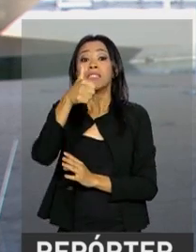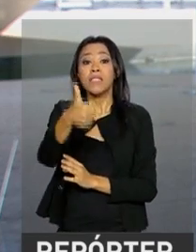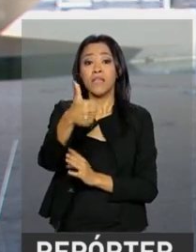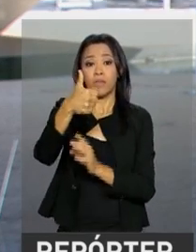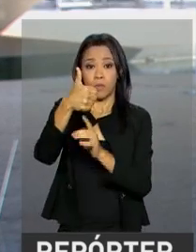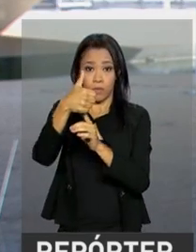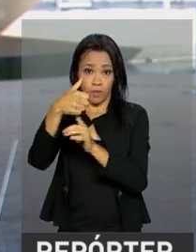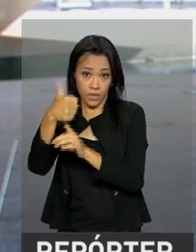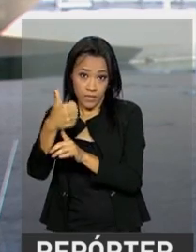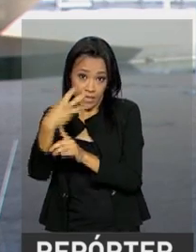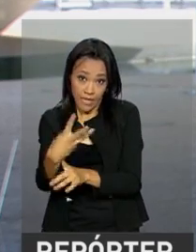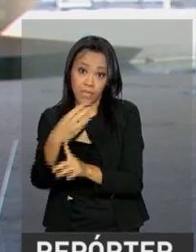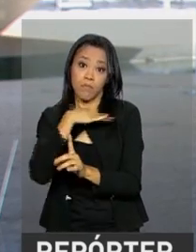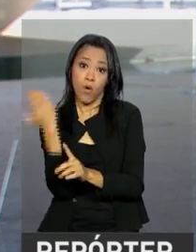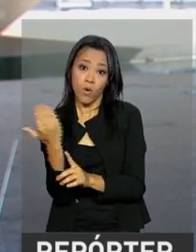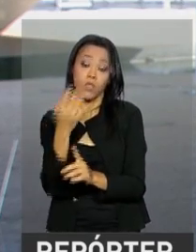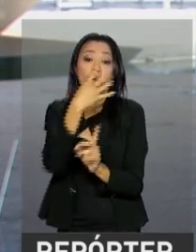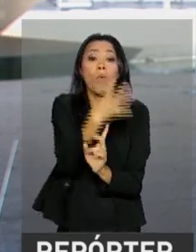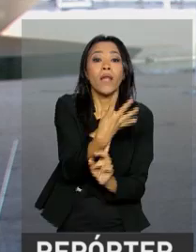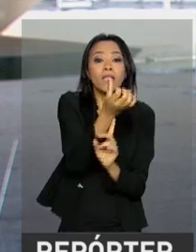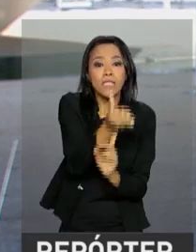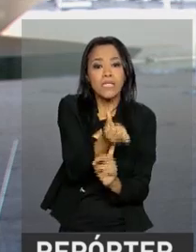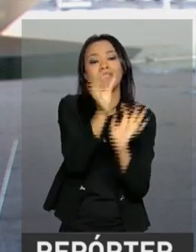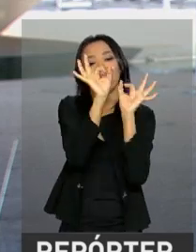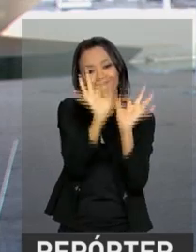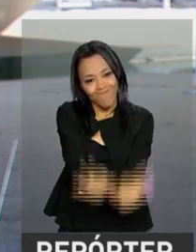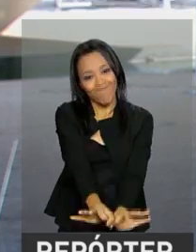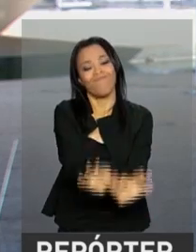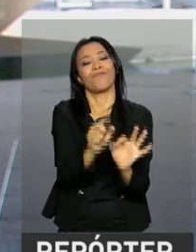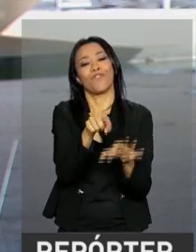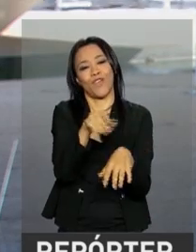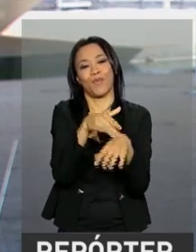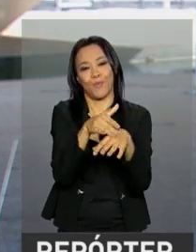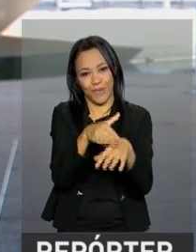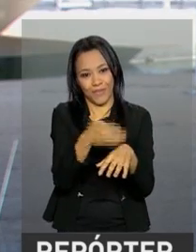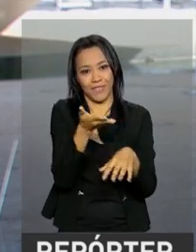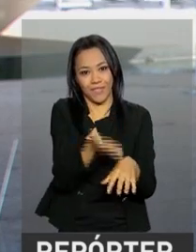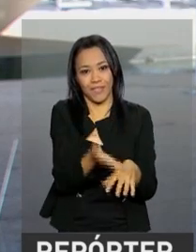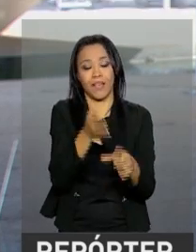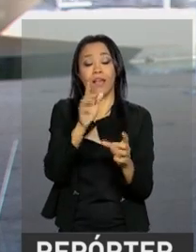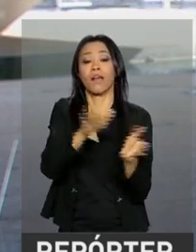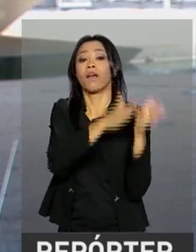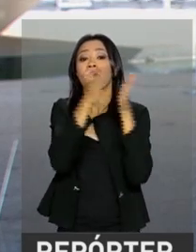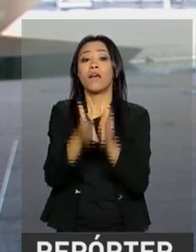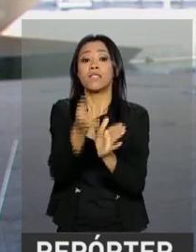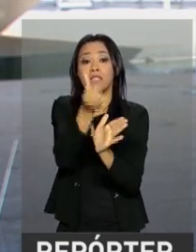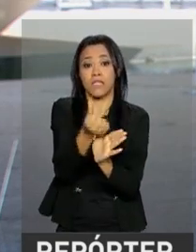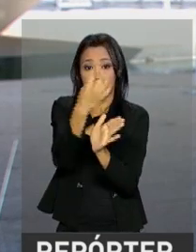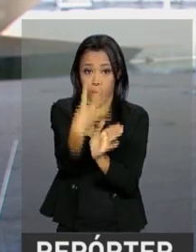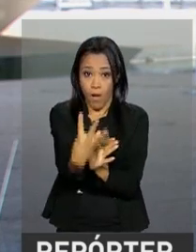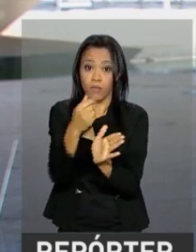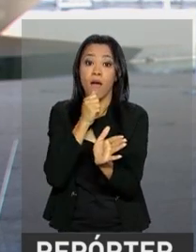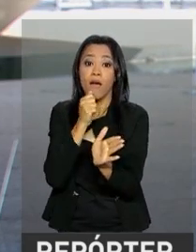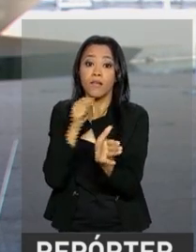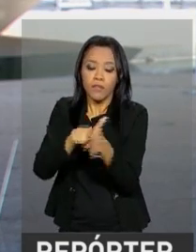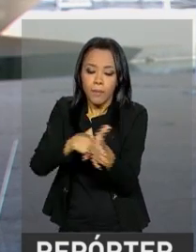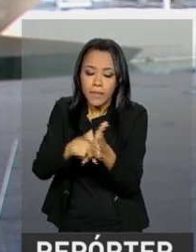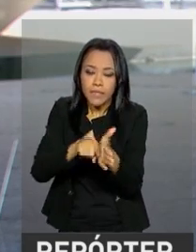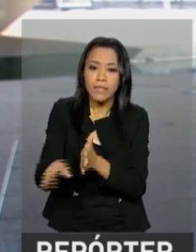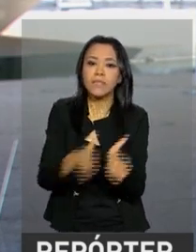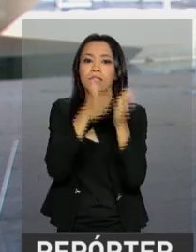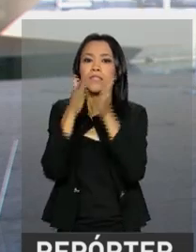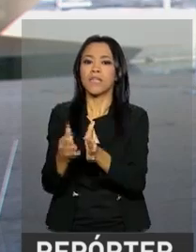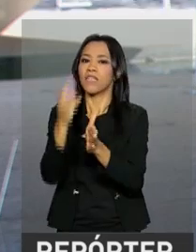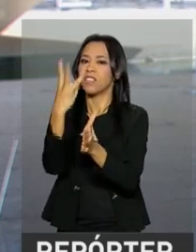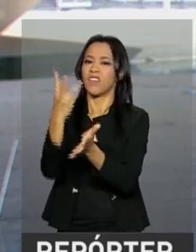notificadas 46 Foram confirmadas por febre amarela 64 ainda estão sendo investigadas e três